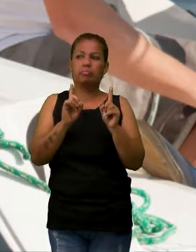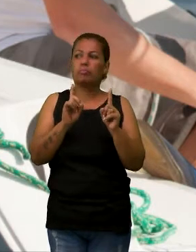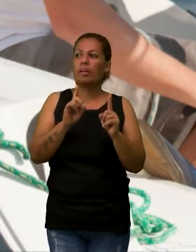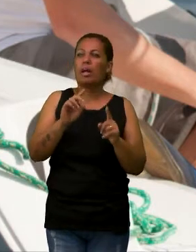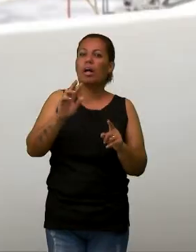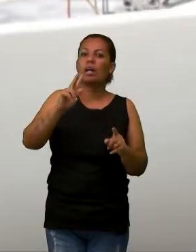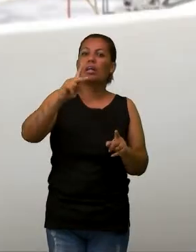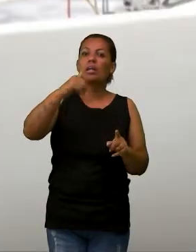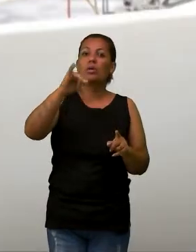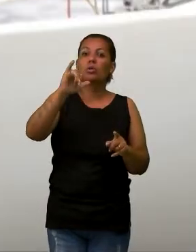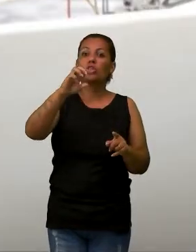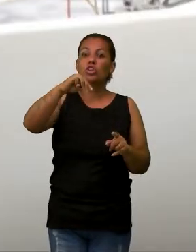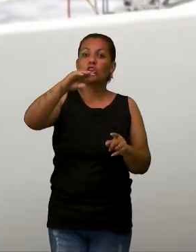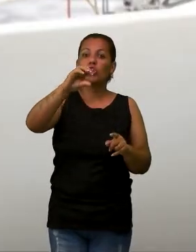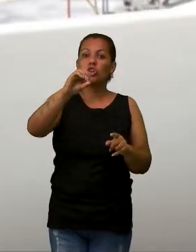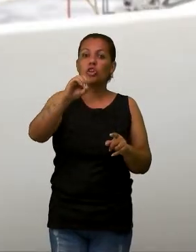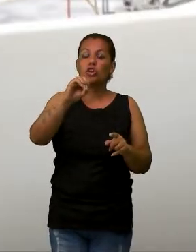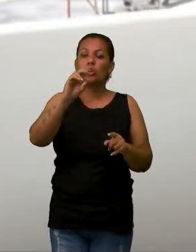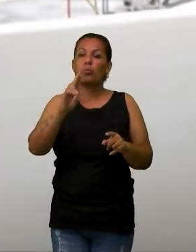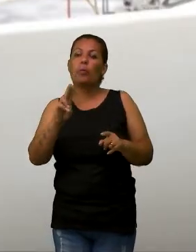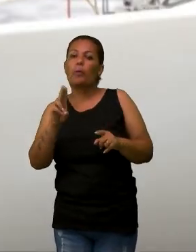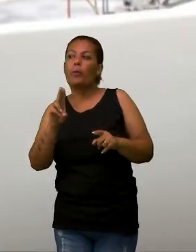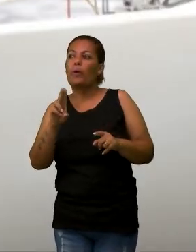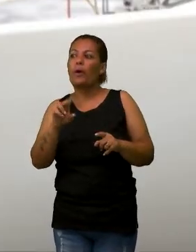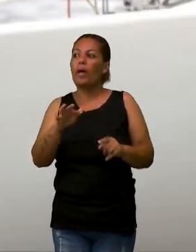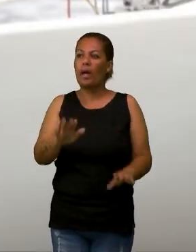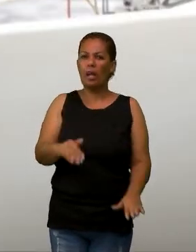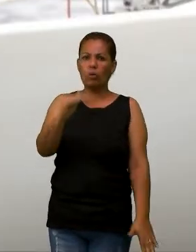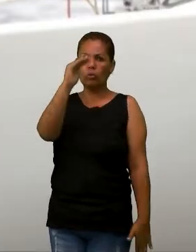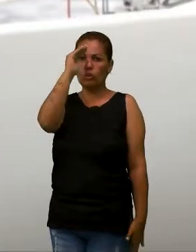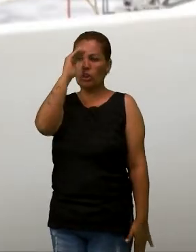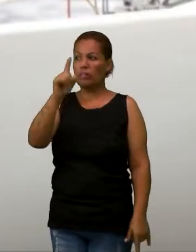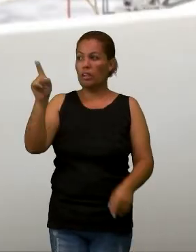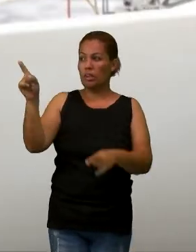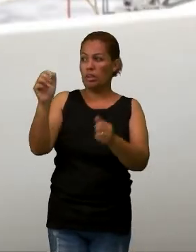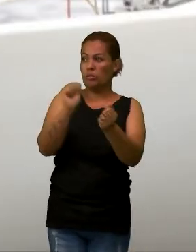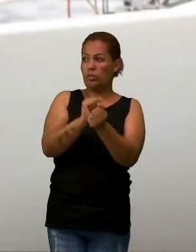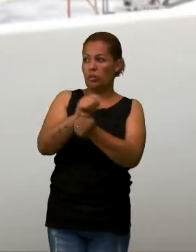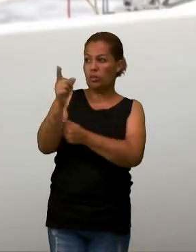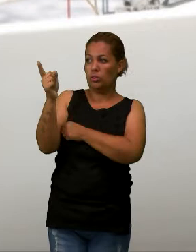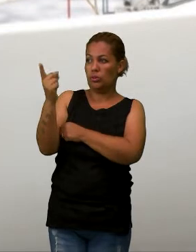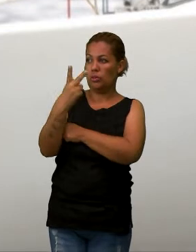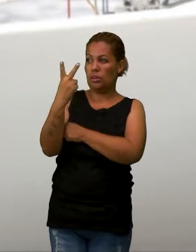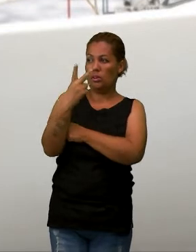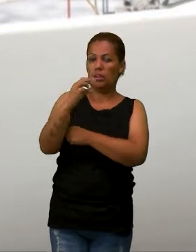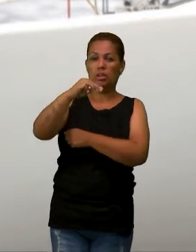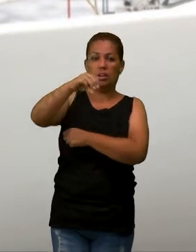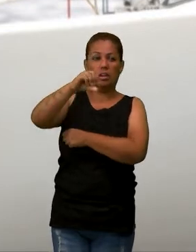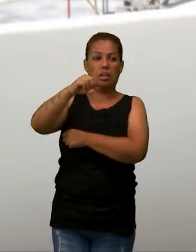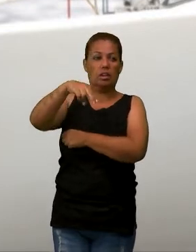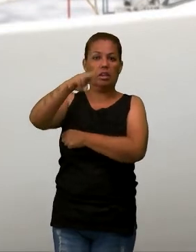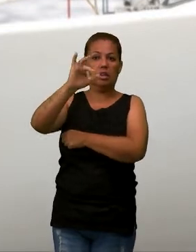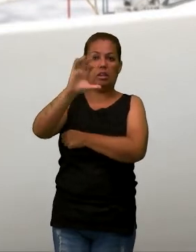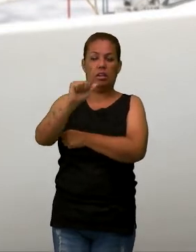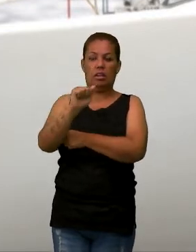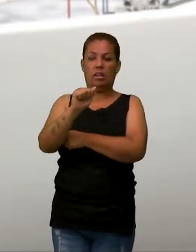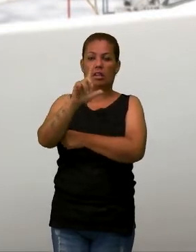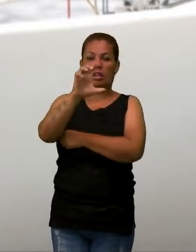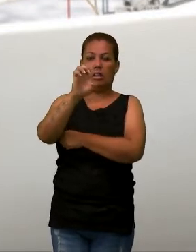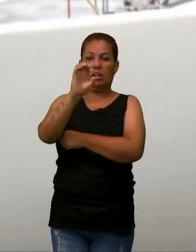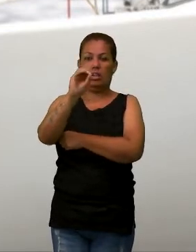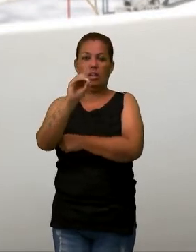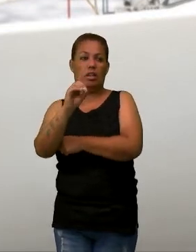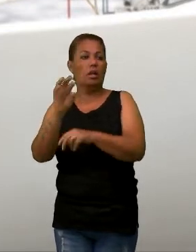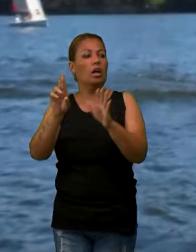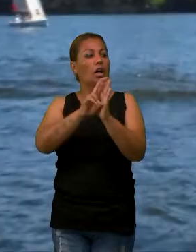chego quitá tinham que maneiro do bairro nós estamos a amônia é o amor eo léo amônia que já fez o